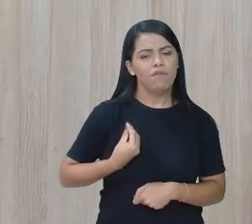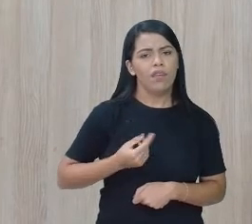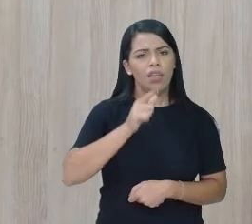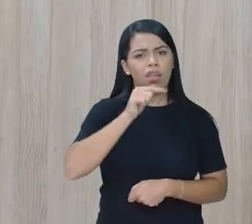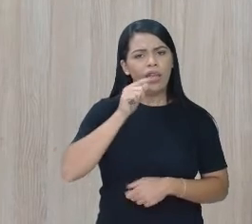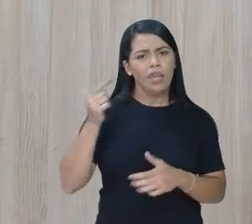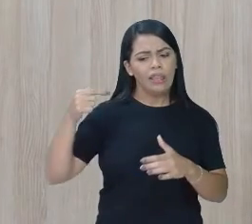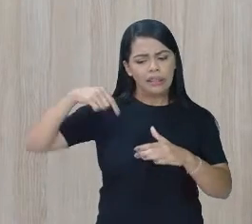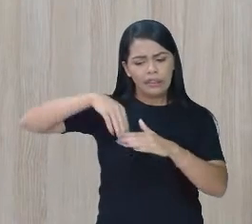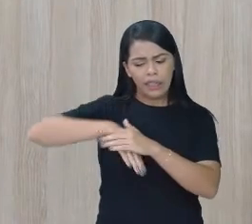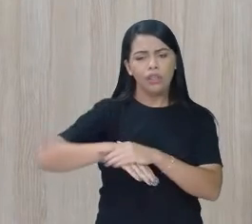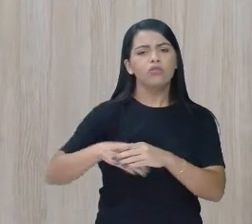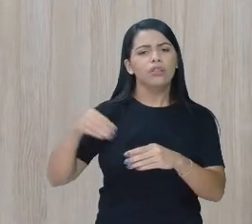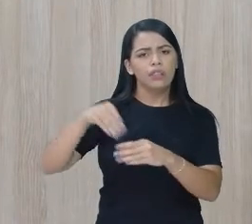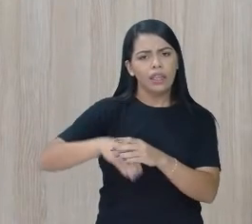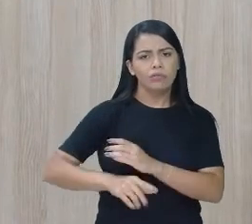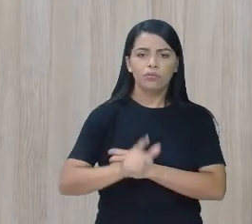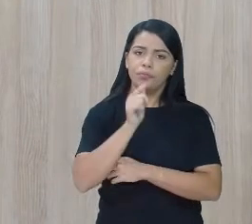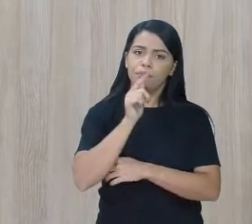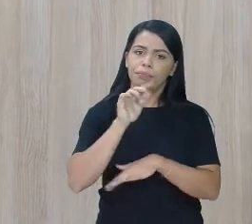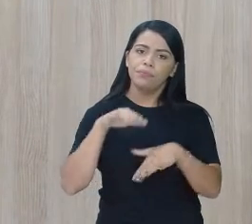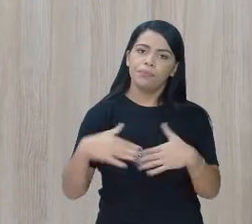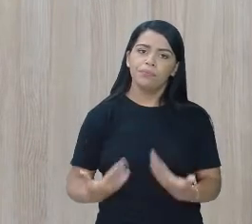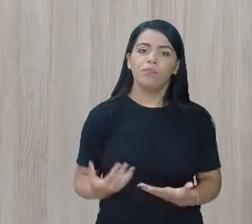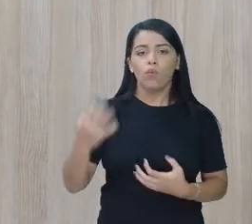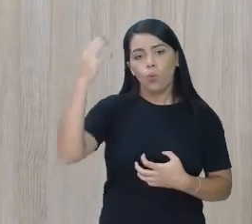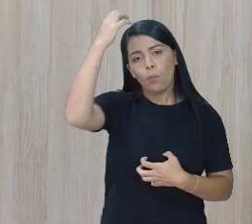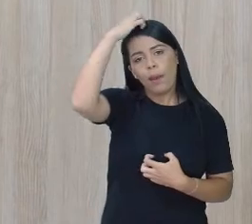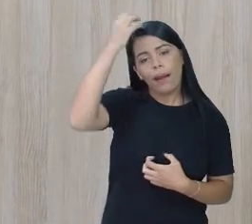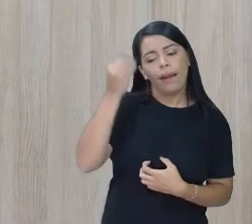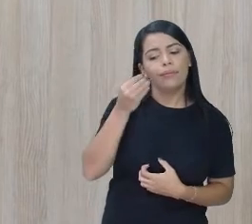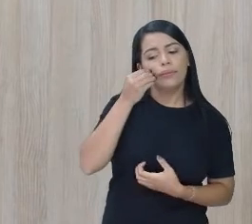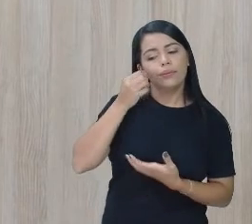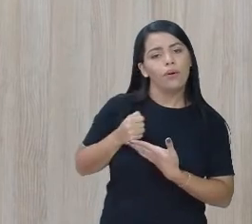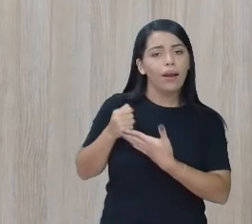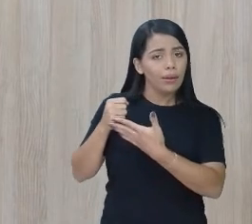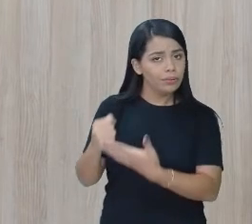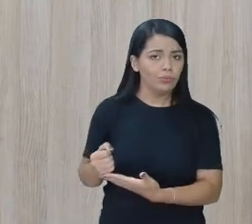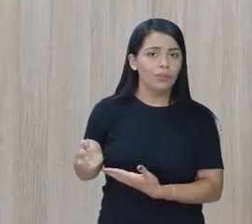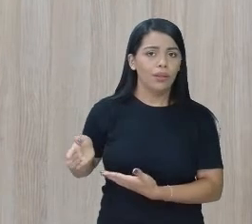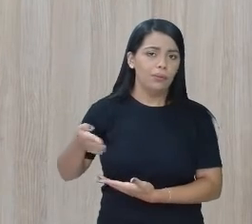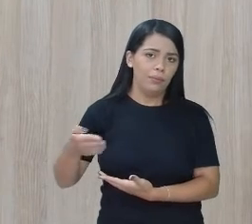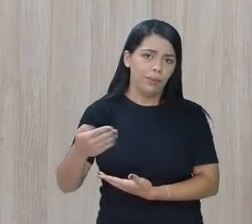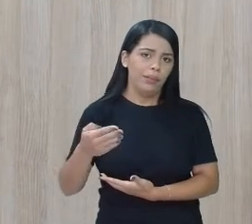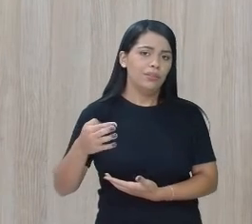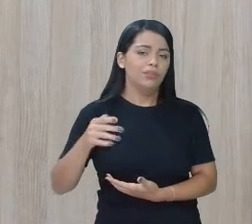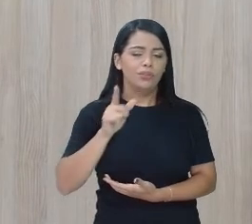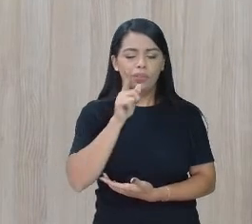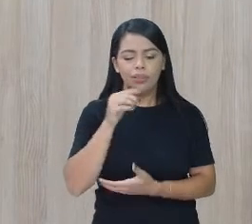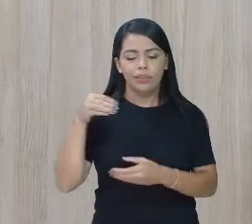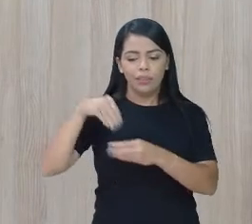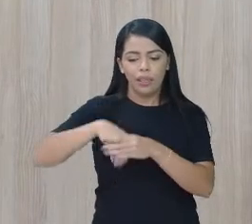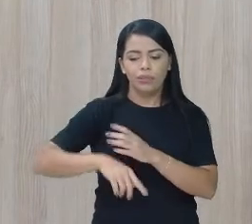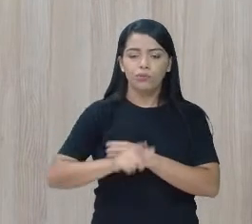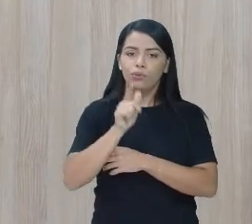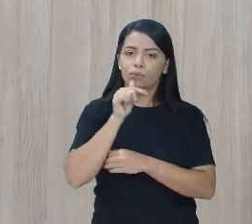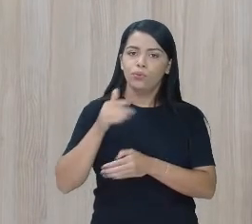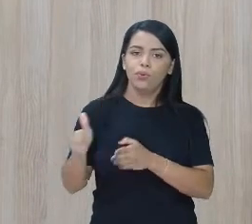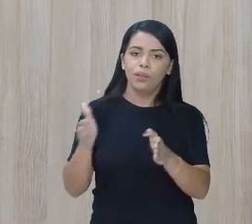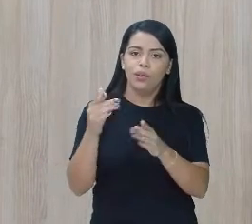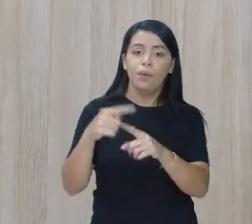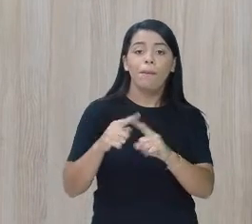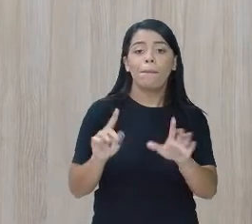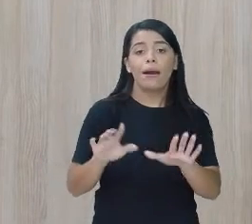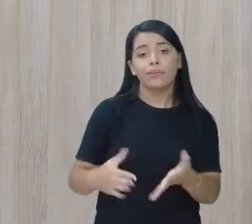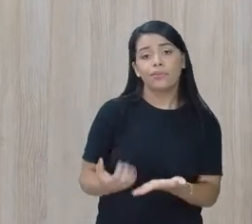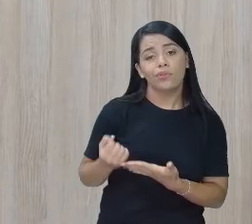tentativa do macaco foi legítima de tentar ajudar o pobre peixinho que estava no rio. Contudo, ao tentar ajudar, o